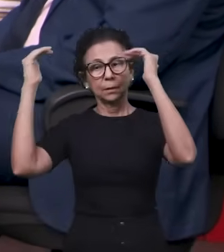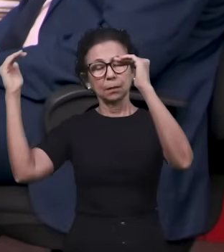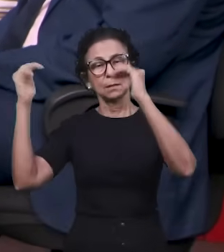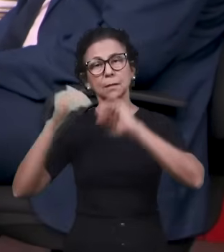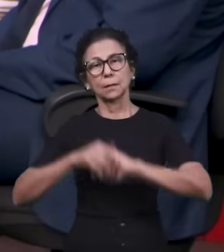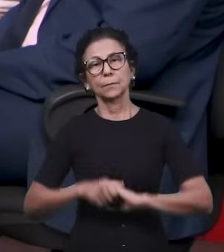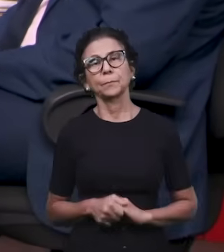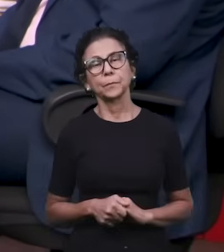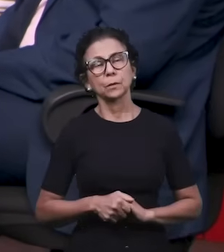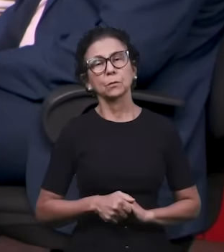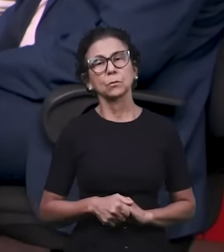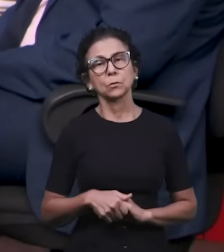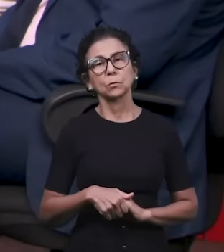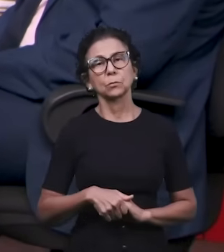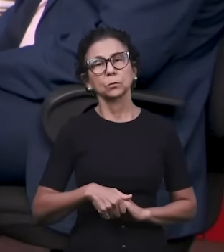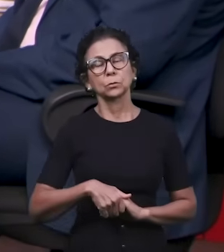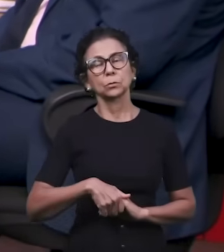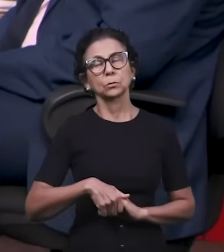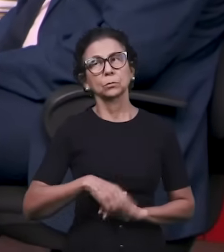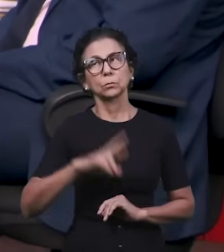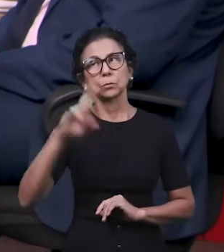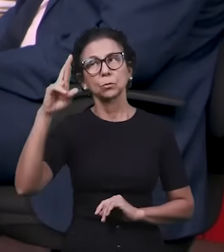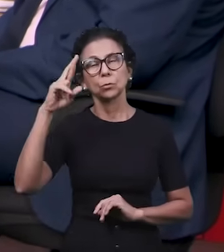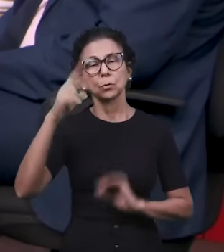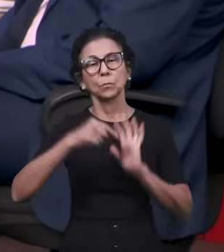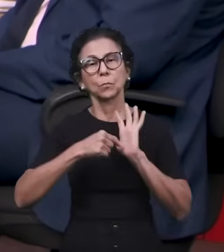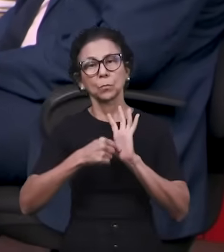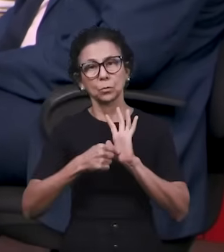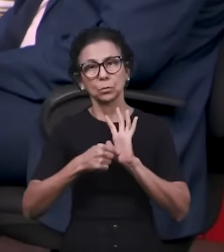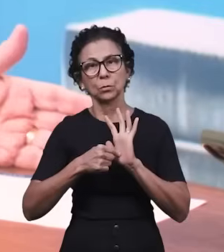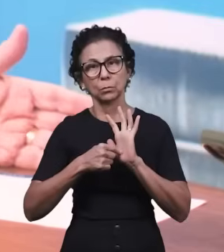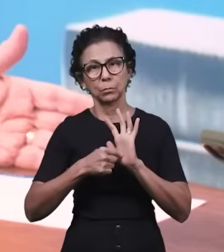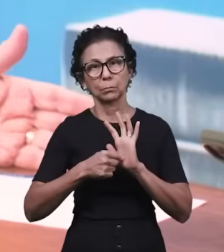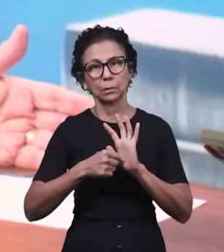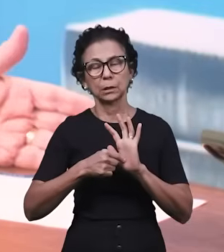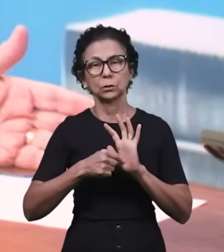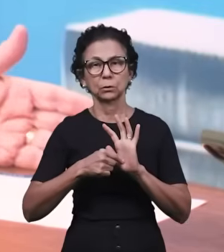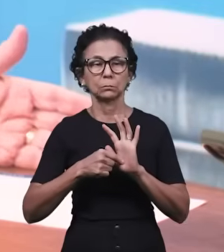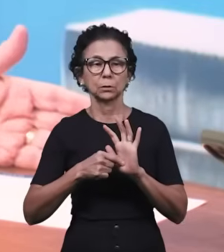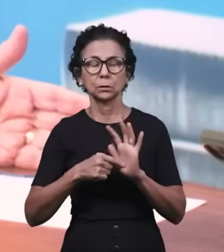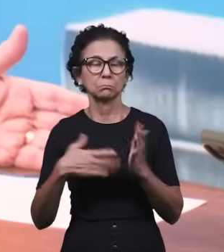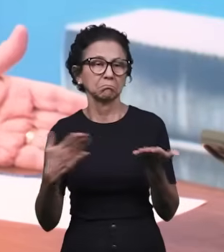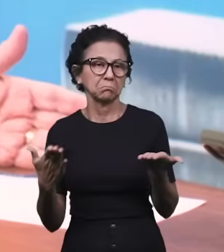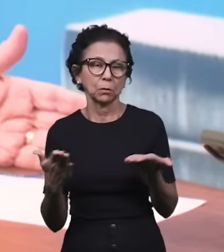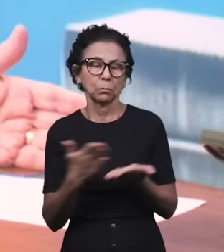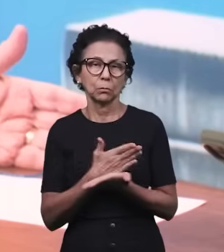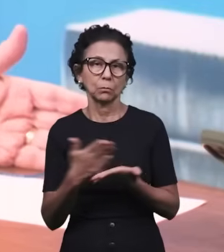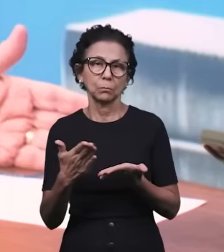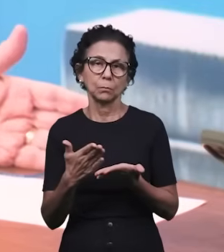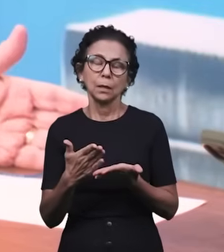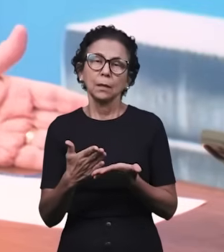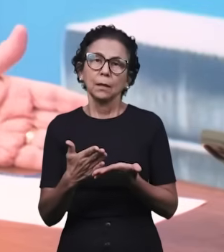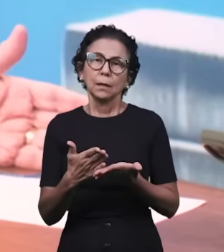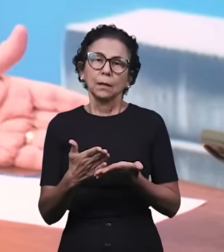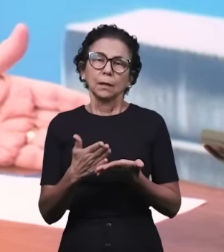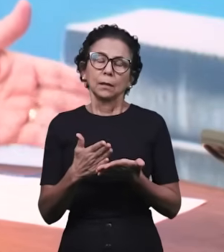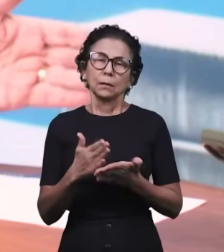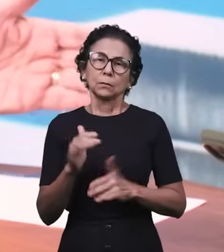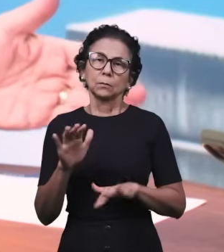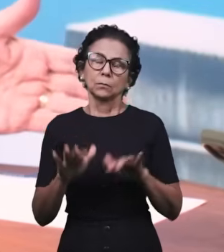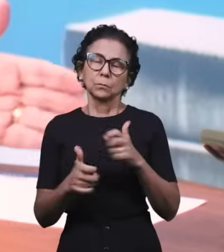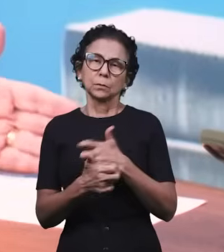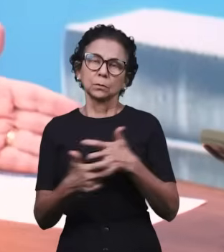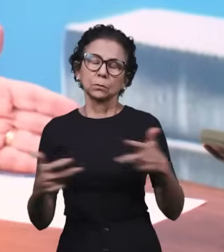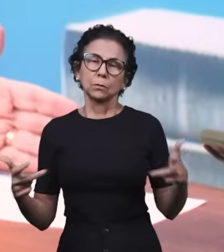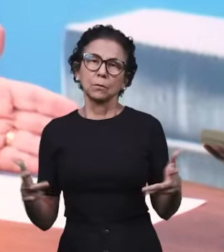comissionou, vá fazer isso assim, o Senhor não vai nos dar toda a condição. Mas quando nós excedemos ao que o Senhor nos comissionou, como